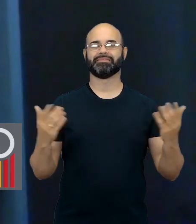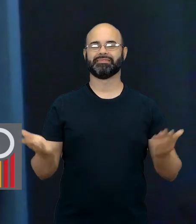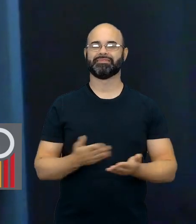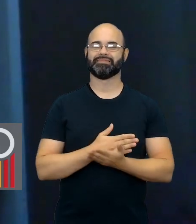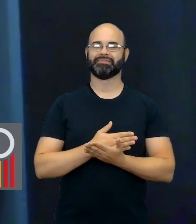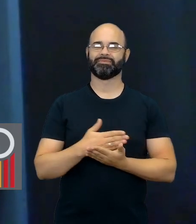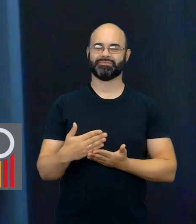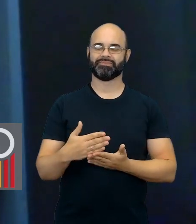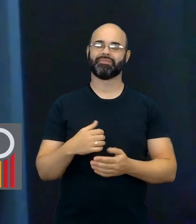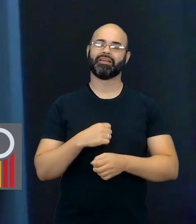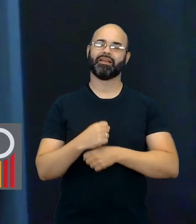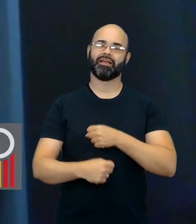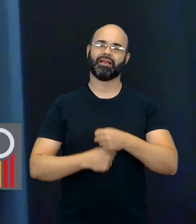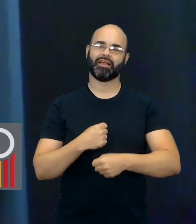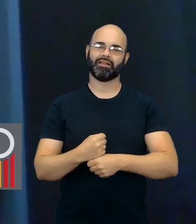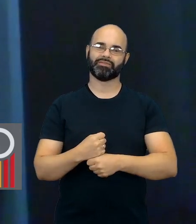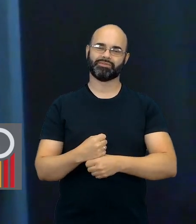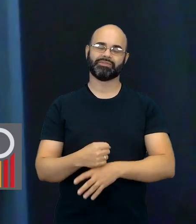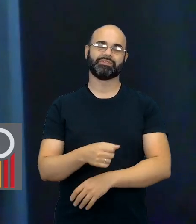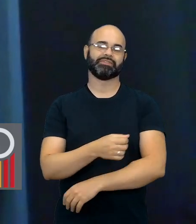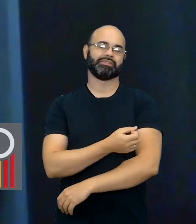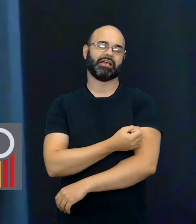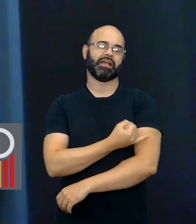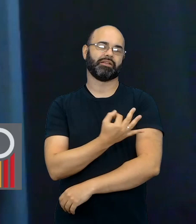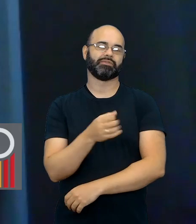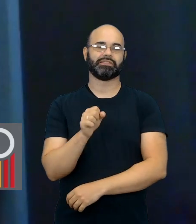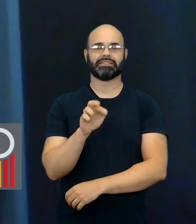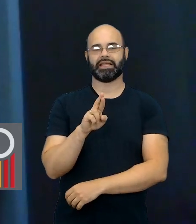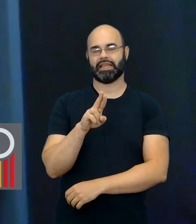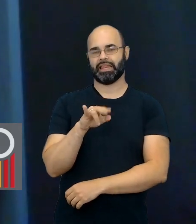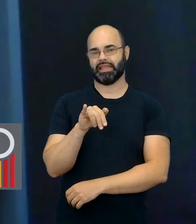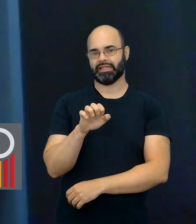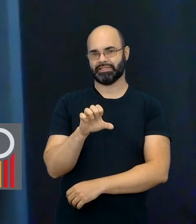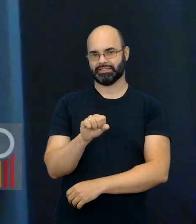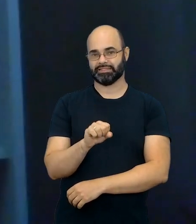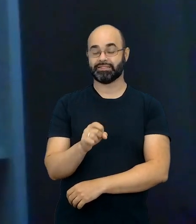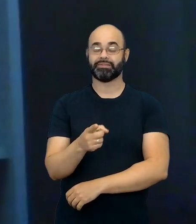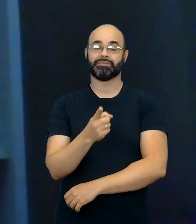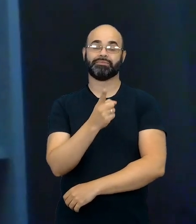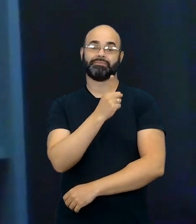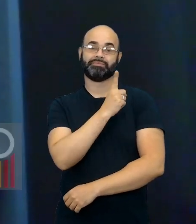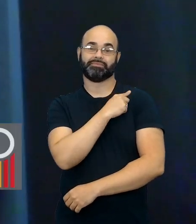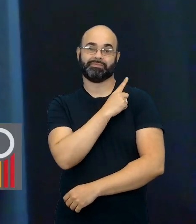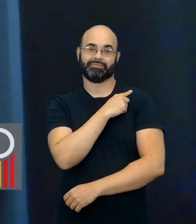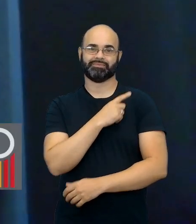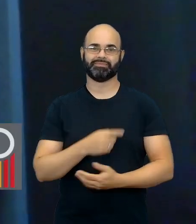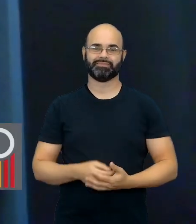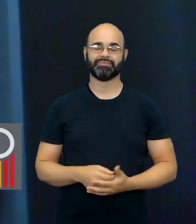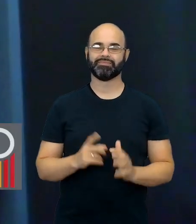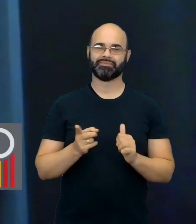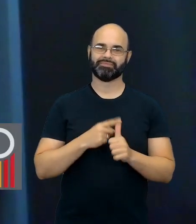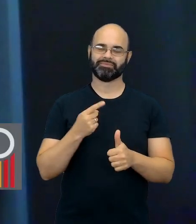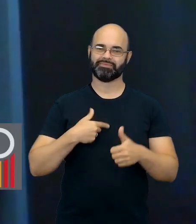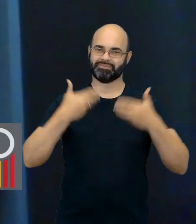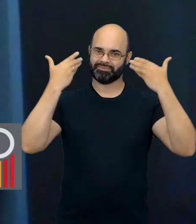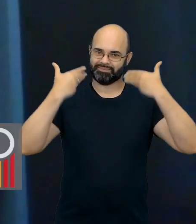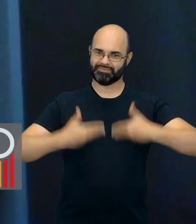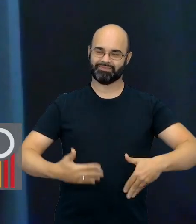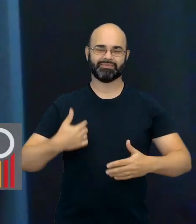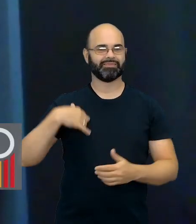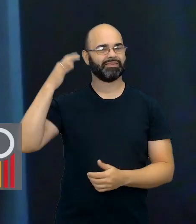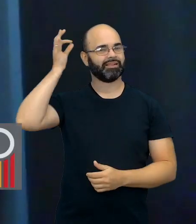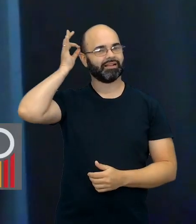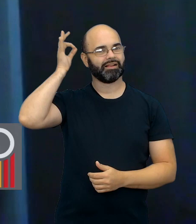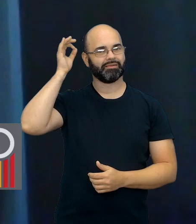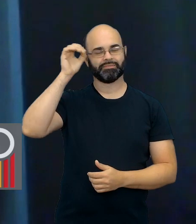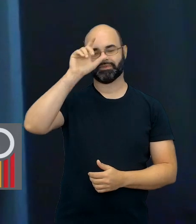da primeira série do ensino médio. Mas antes, vou fazer aqui uma audiodescrição. Eu tenho os cabelos